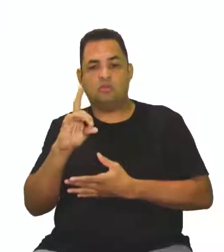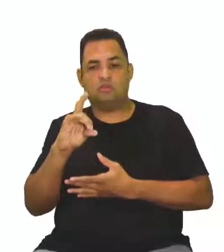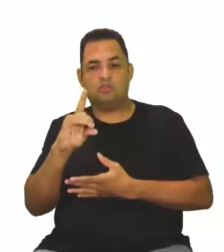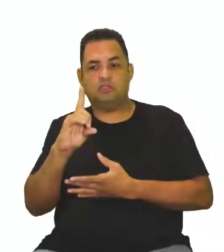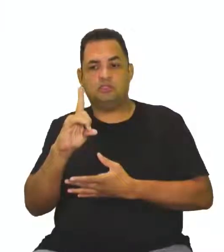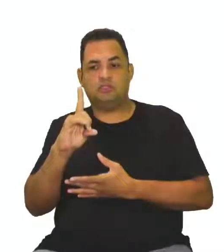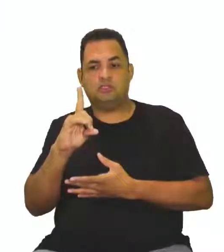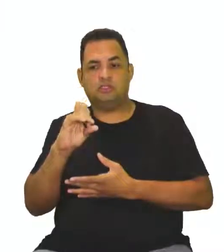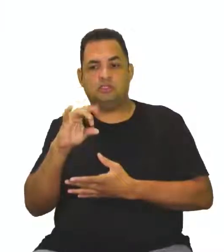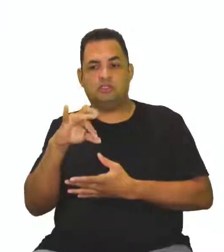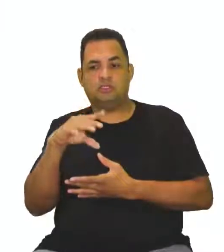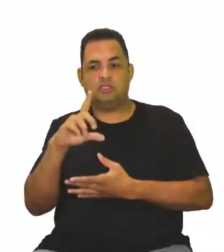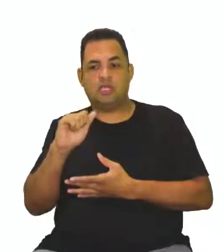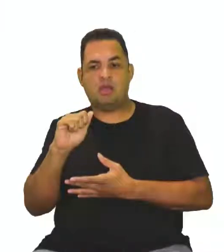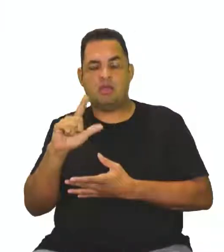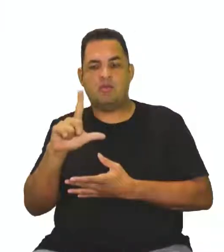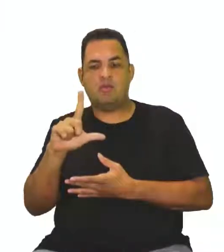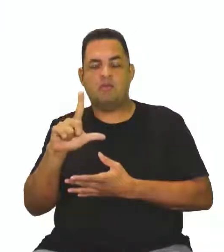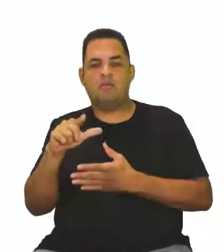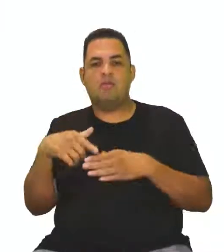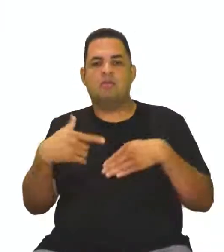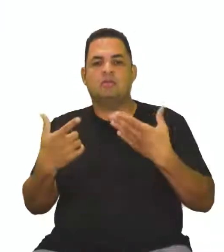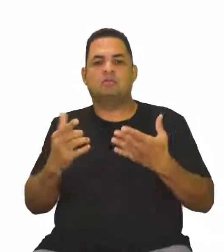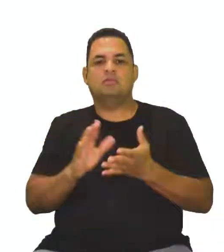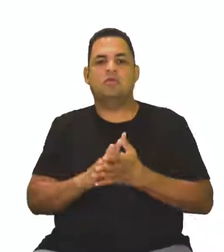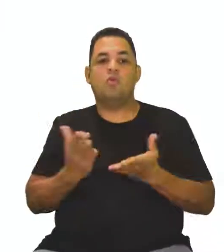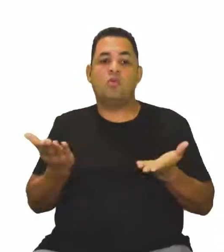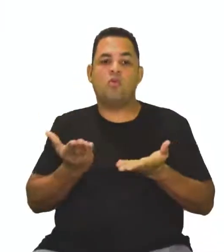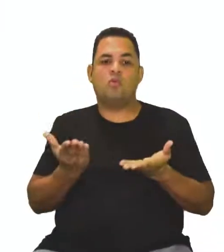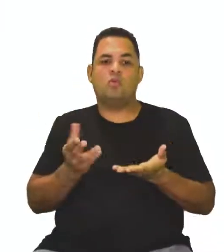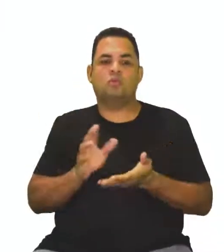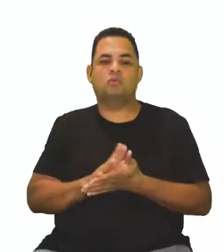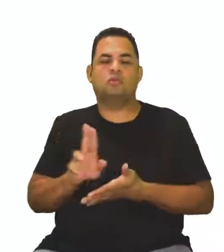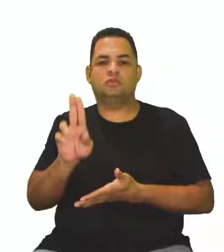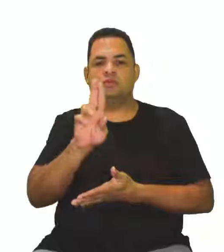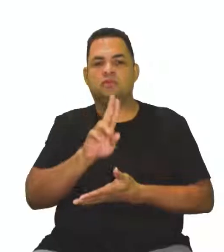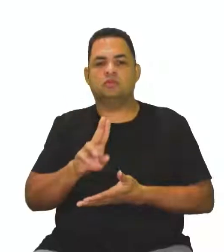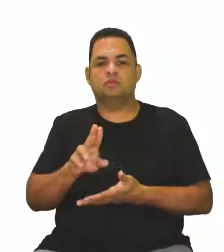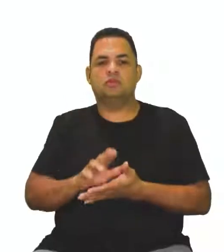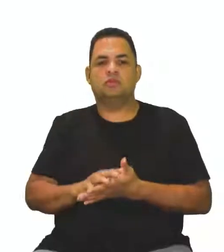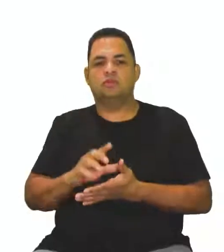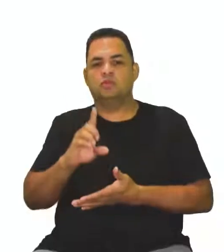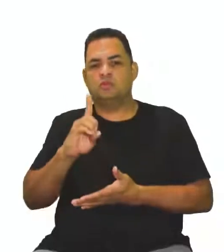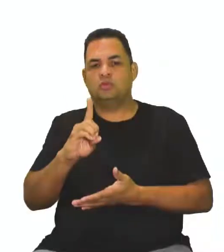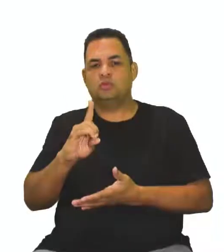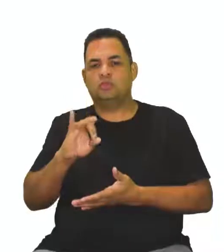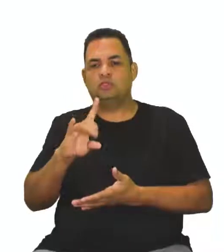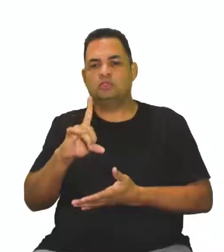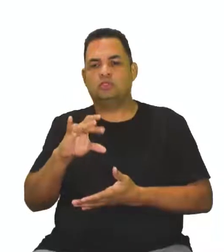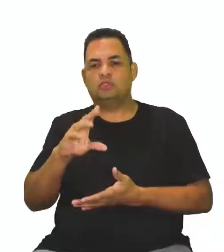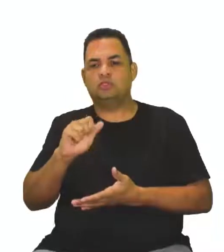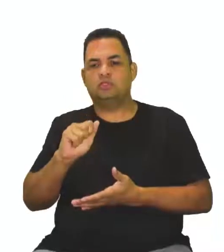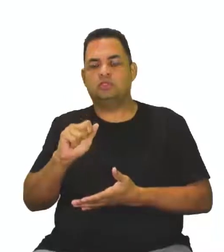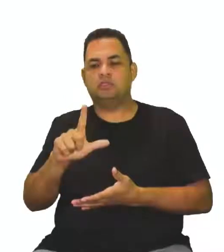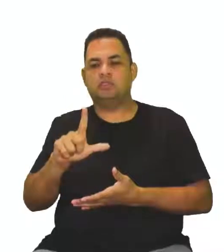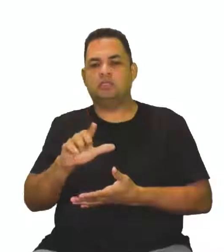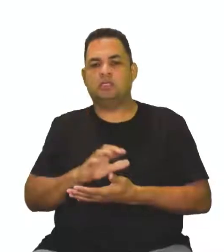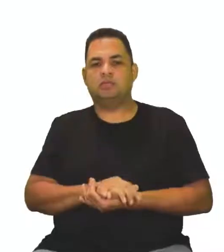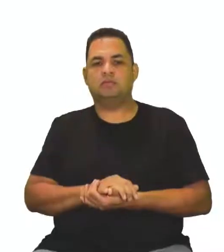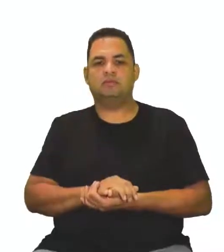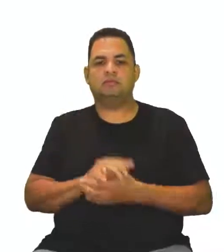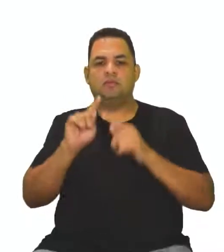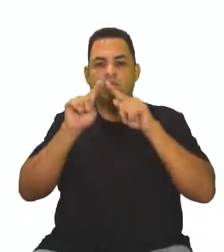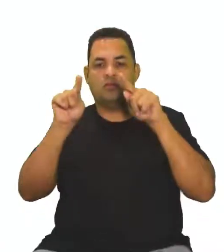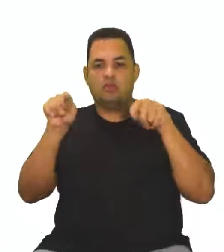o analógico. Hoje em dia, para ter mais precisão, o pessoal utiliza os instrumentos de medida